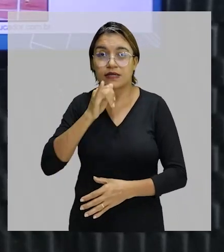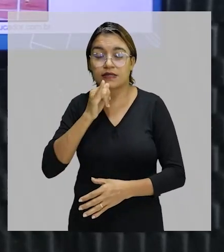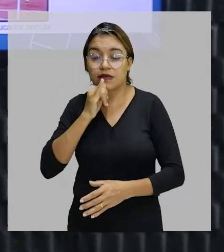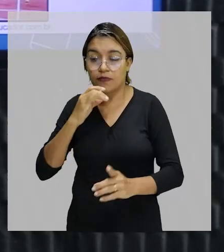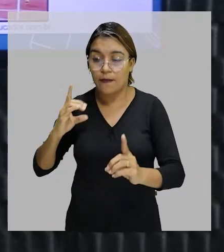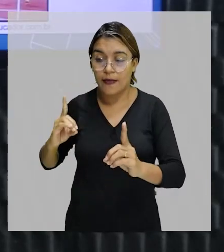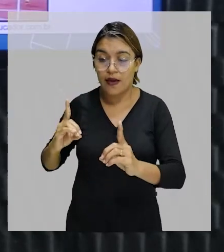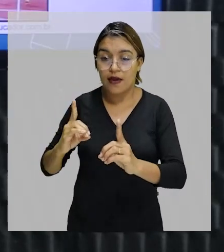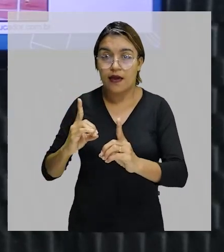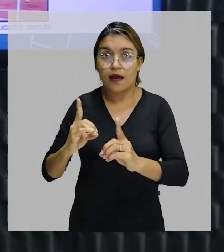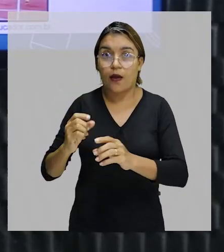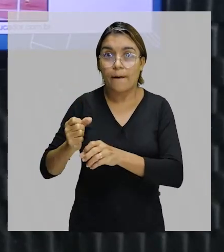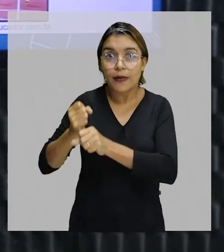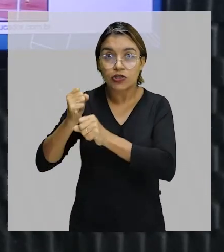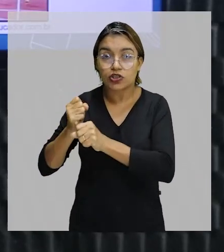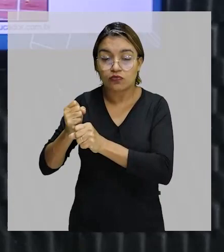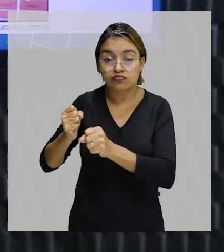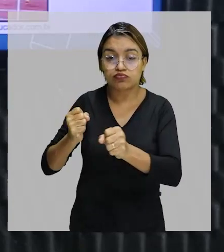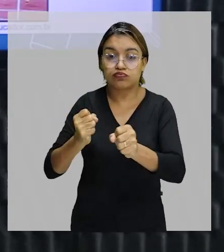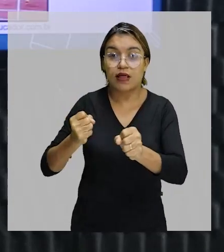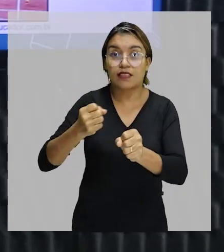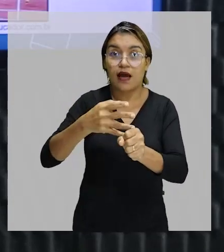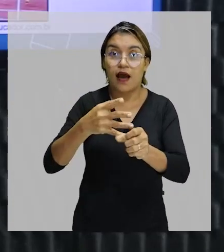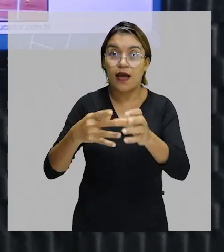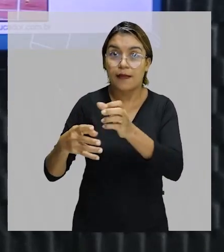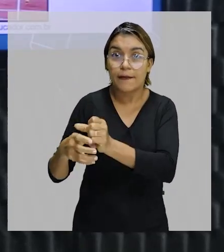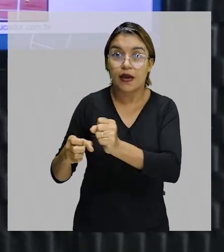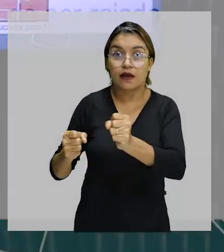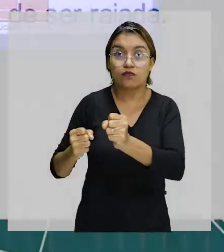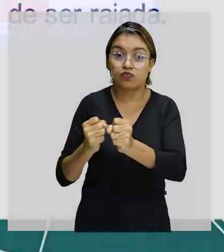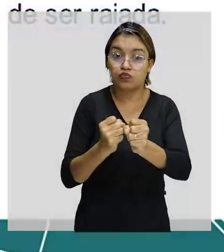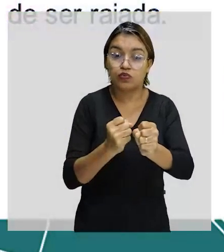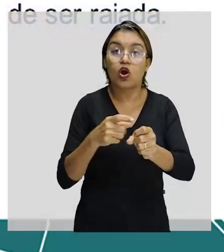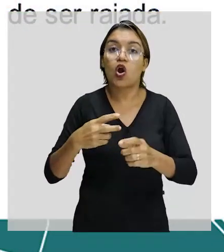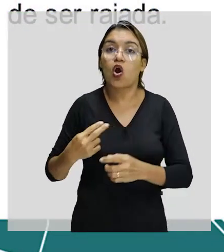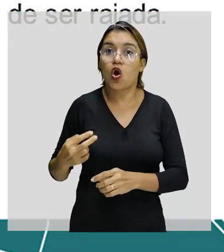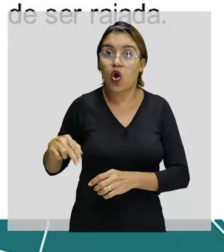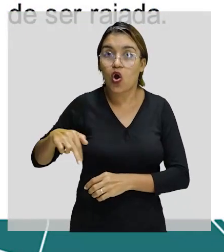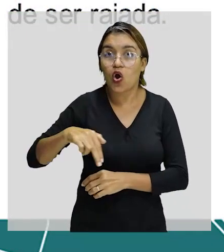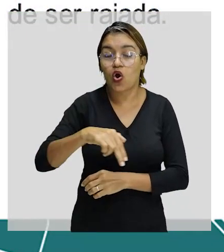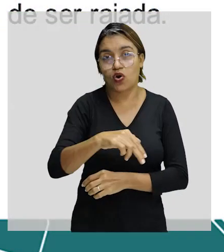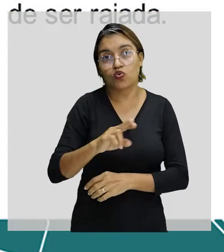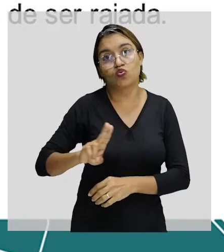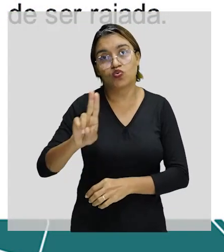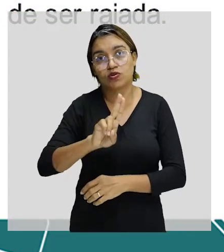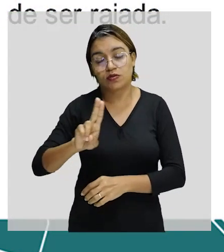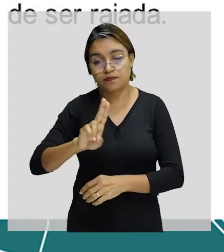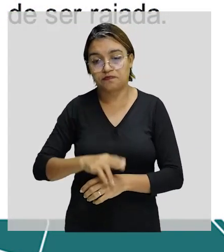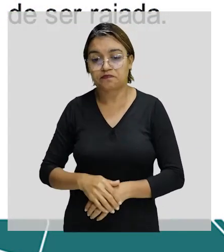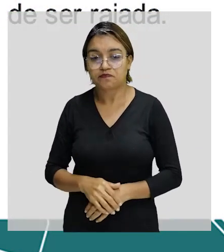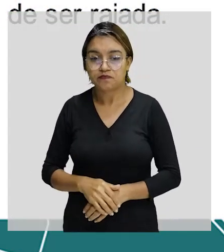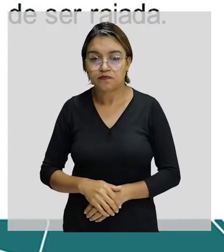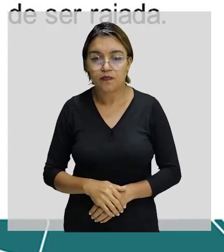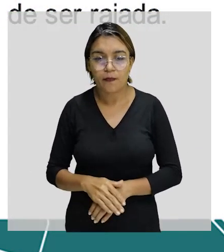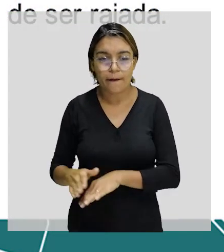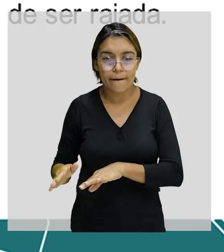de passagem existe a zona de transição que tem 10 metros de comprimento.